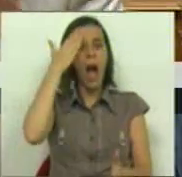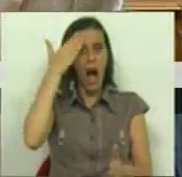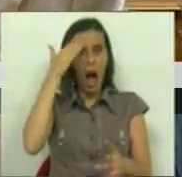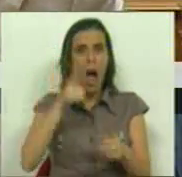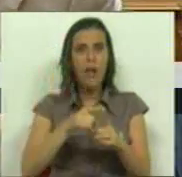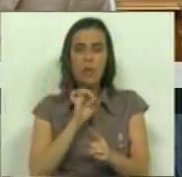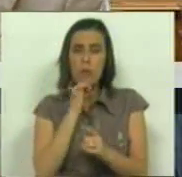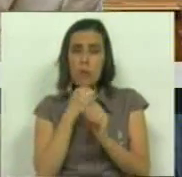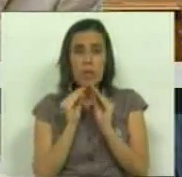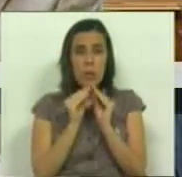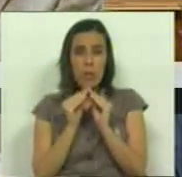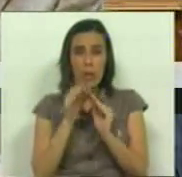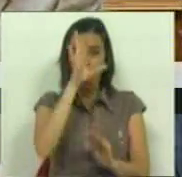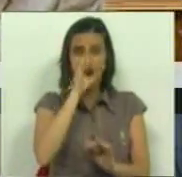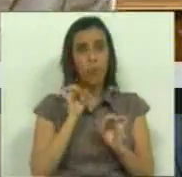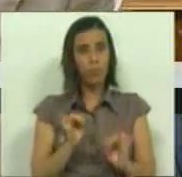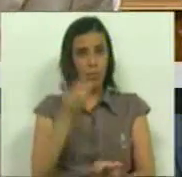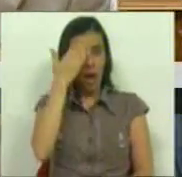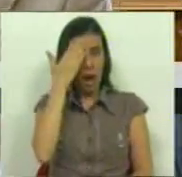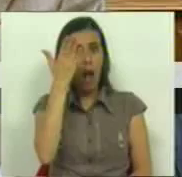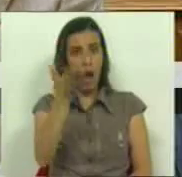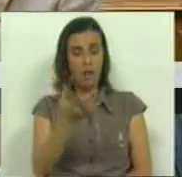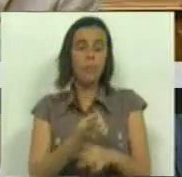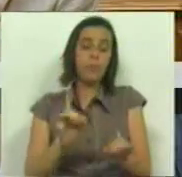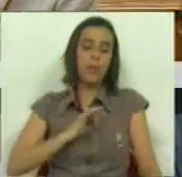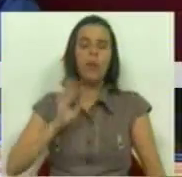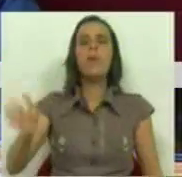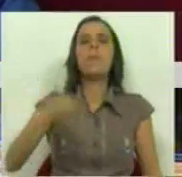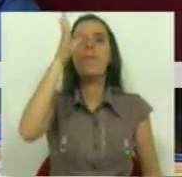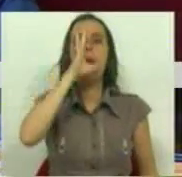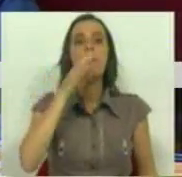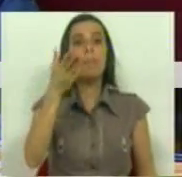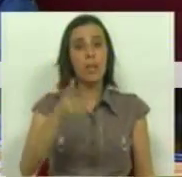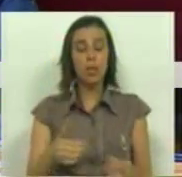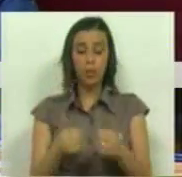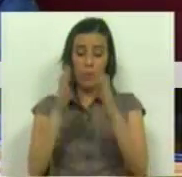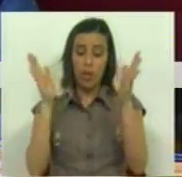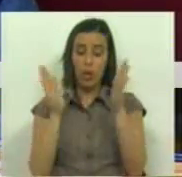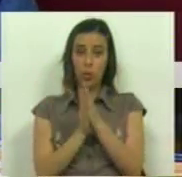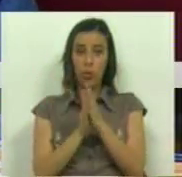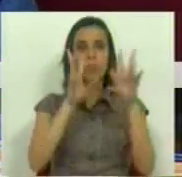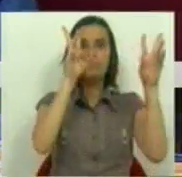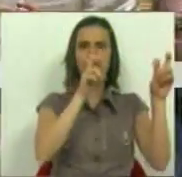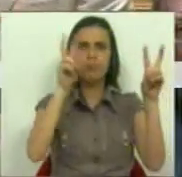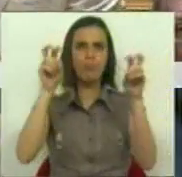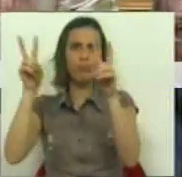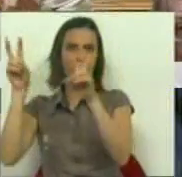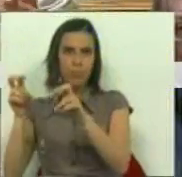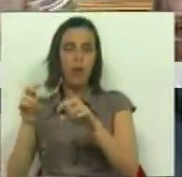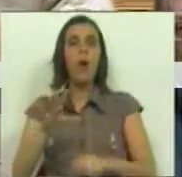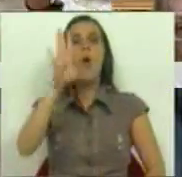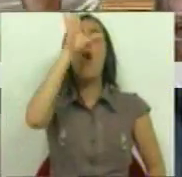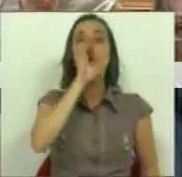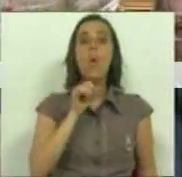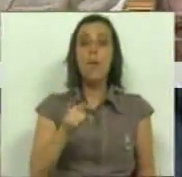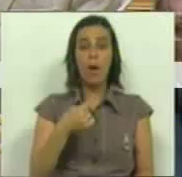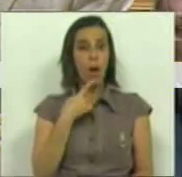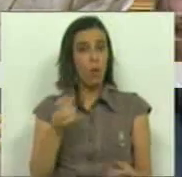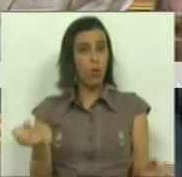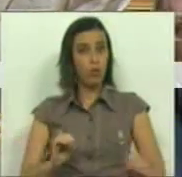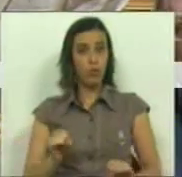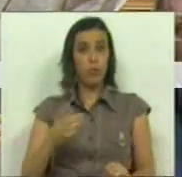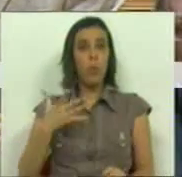um segredinho do Governo? Por isso, Sr. Primeiro-Ministro, é que em todas as matérias o Governo, ao não